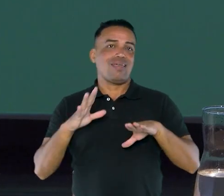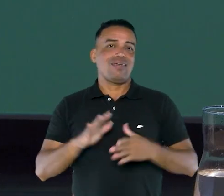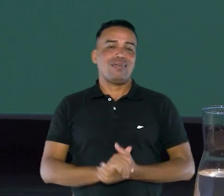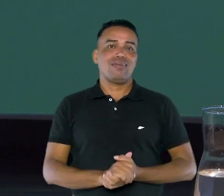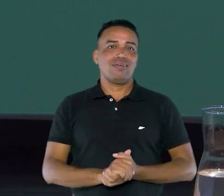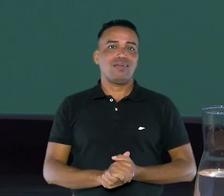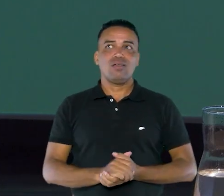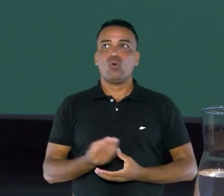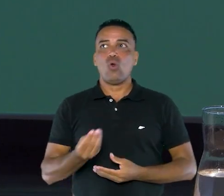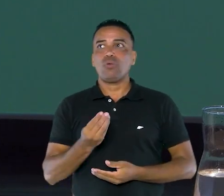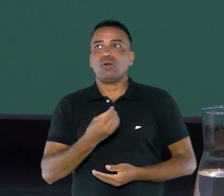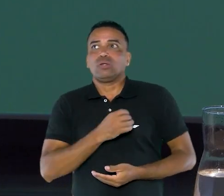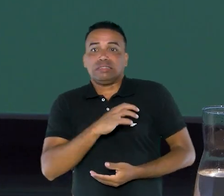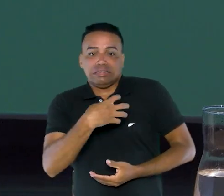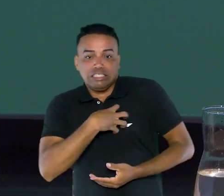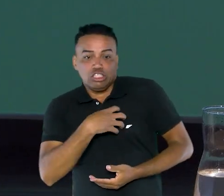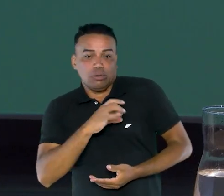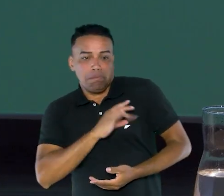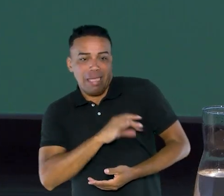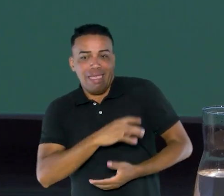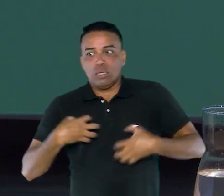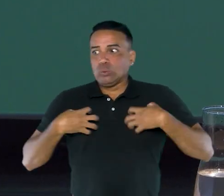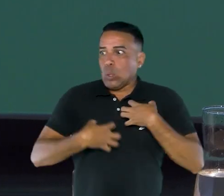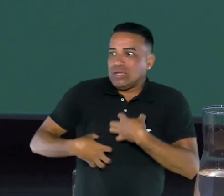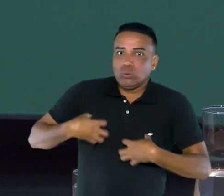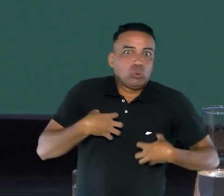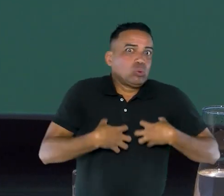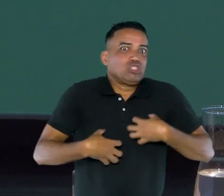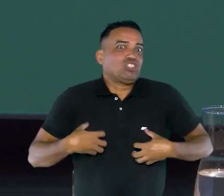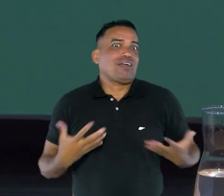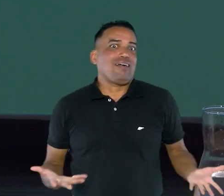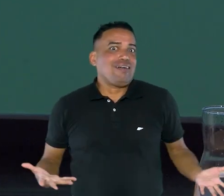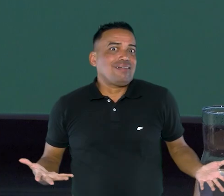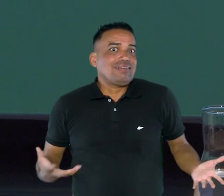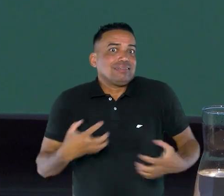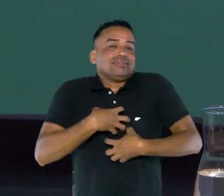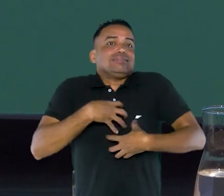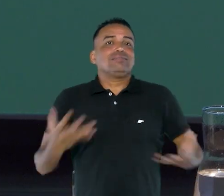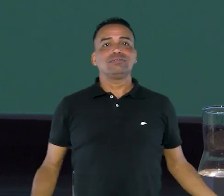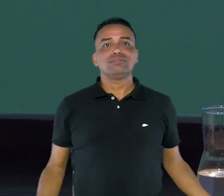Como não ficar com medo? Como não se angustiar? Como não...